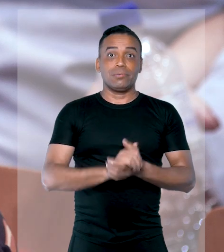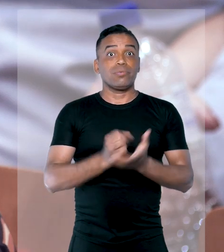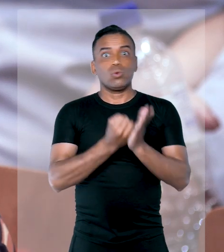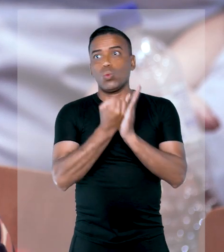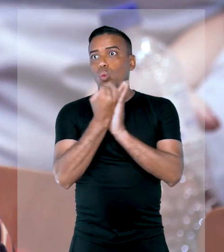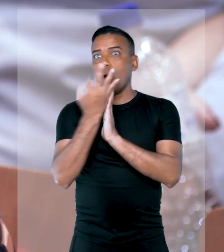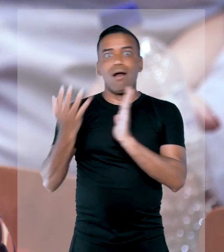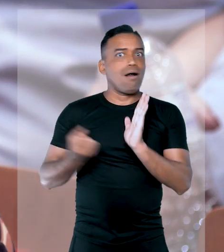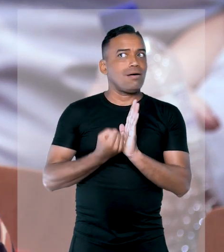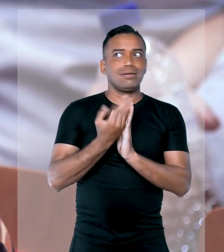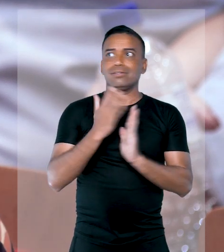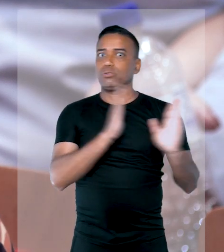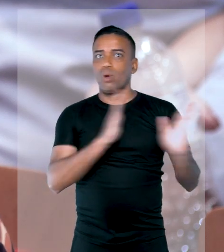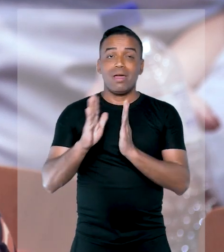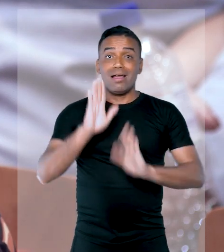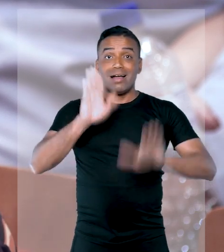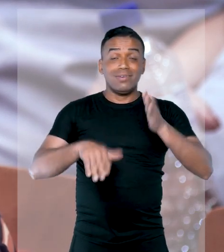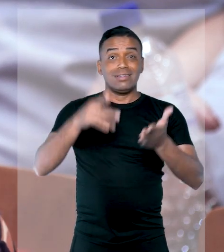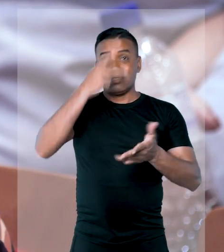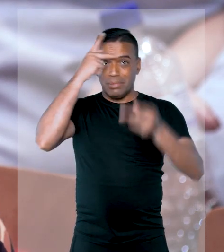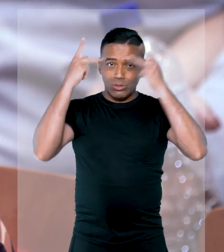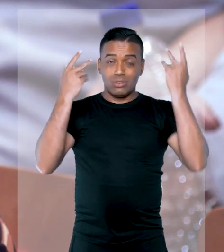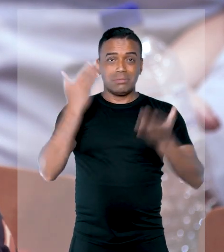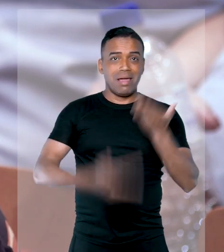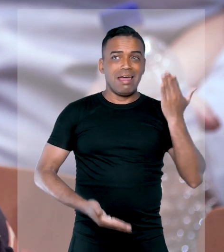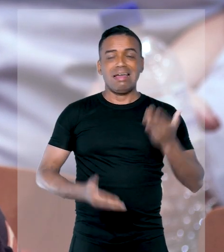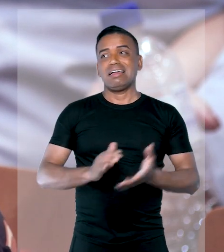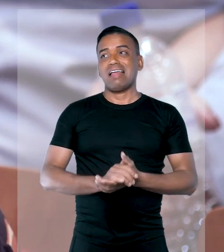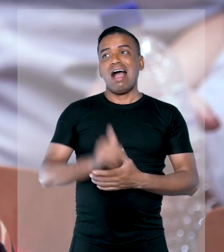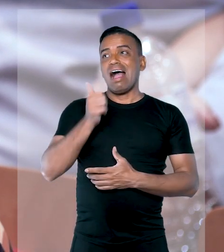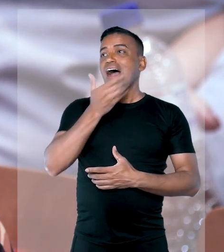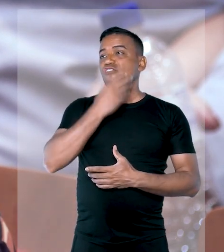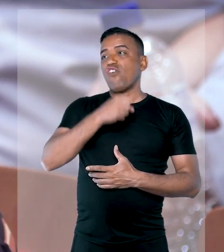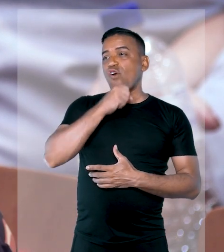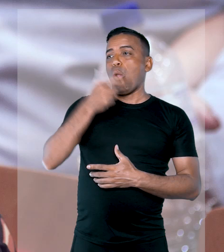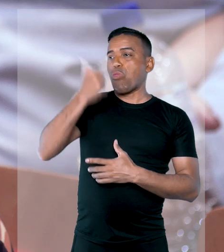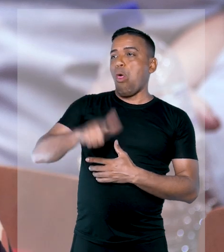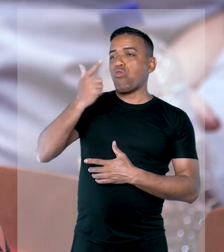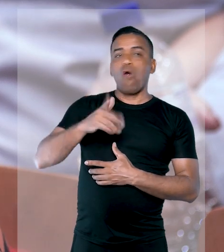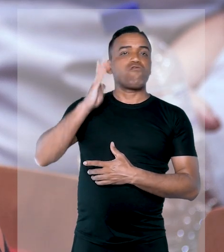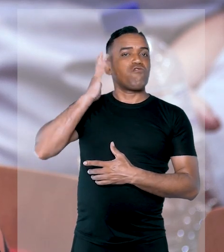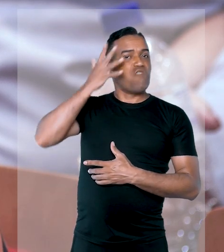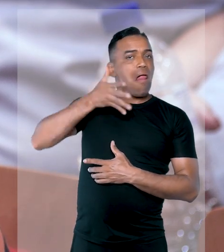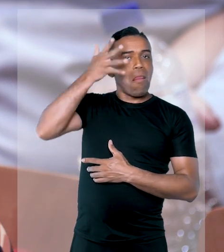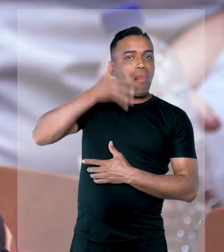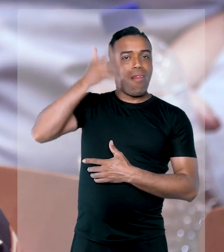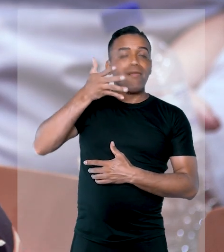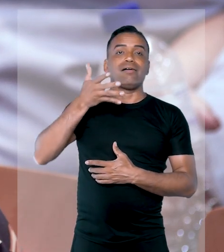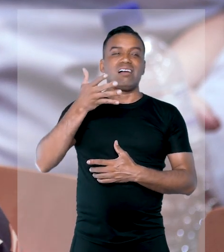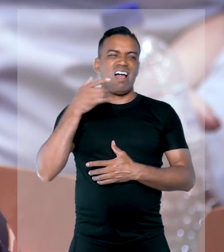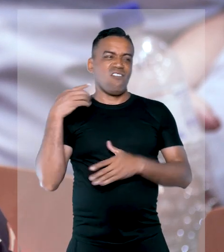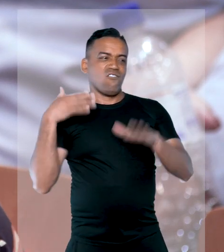Quantos momentos que às vezes as pessoas perdem. Ai, meu avô está muito repetitivo, estou sem paciência, ou o programa da rua